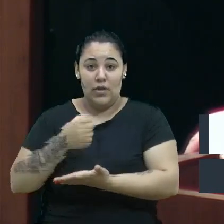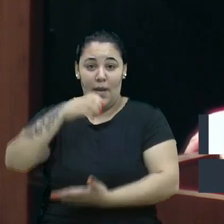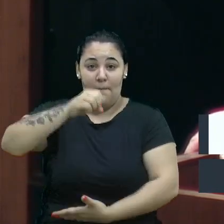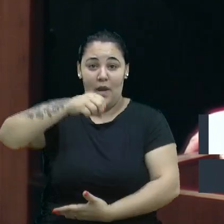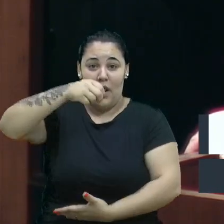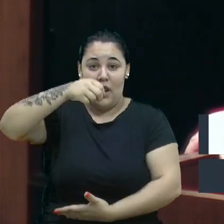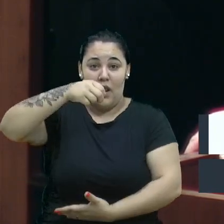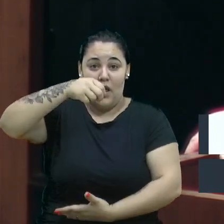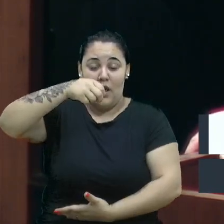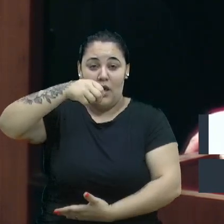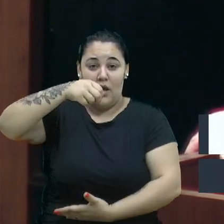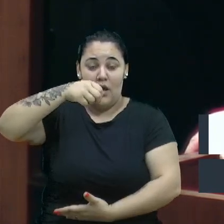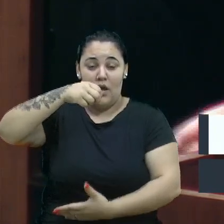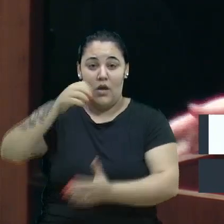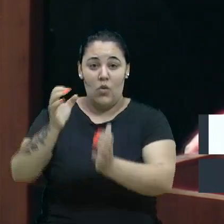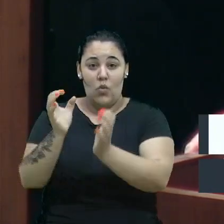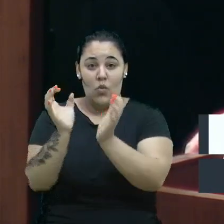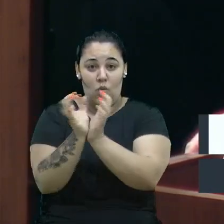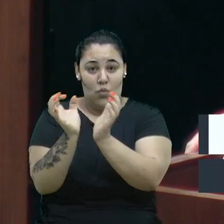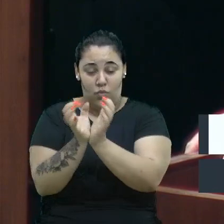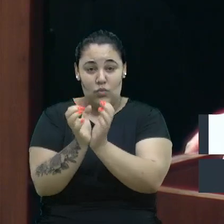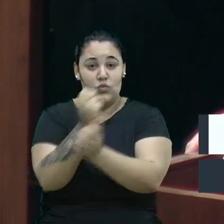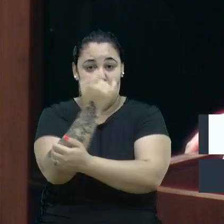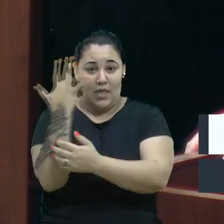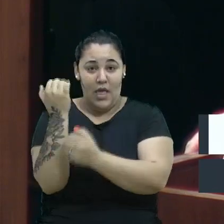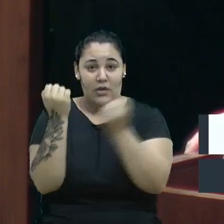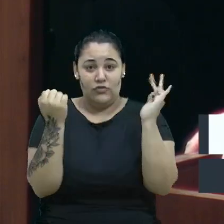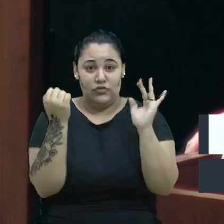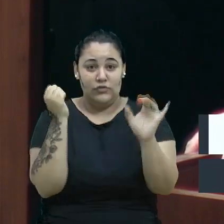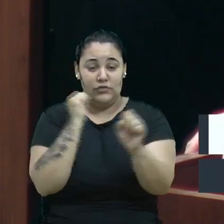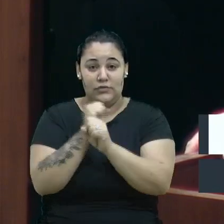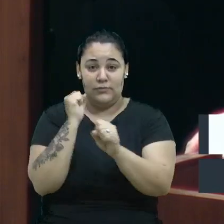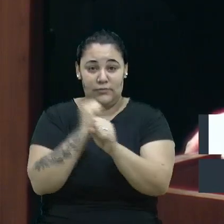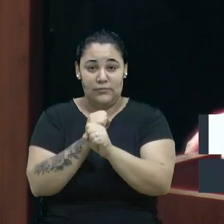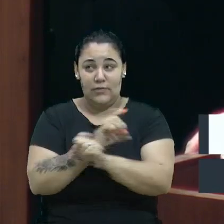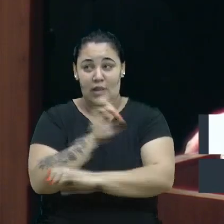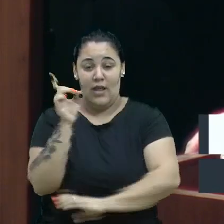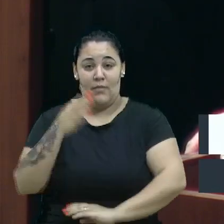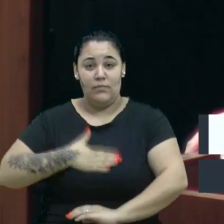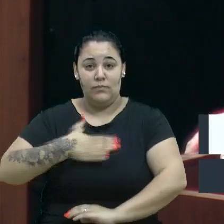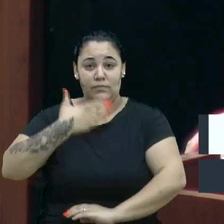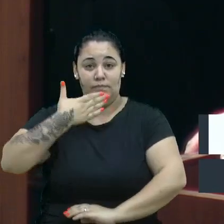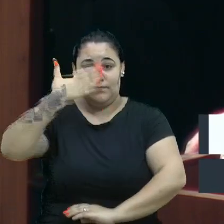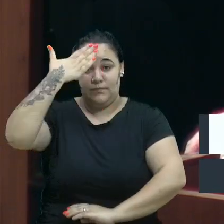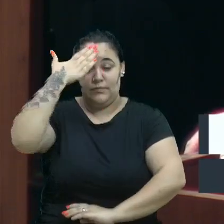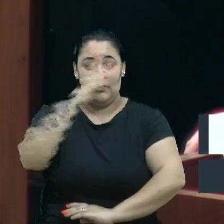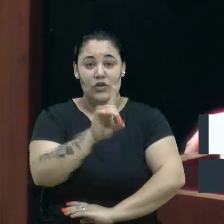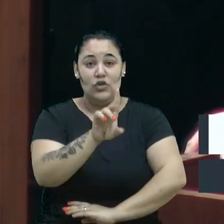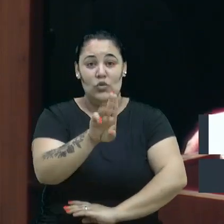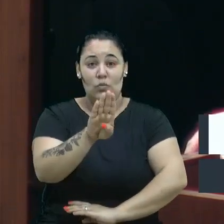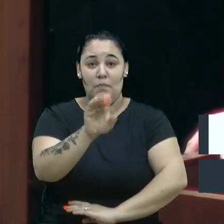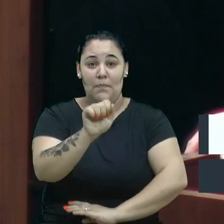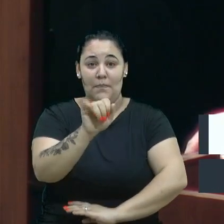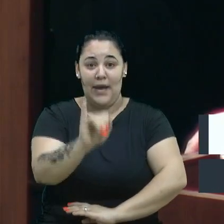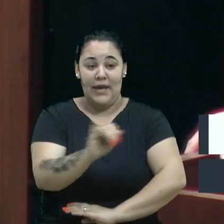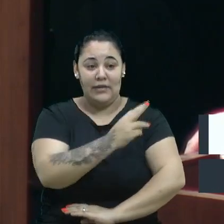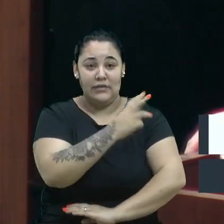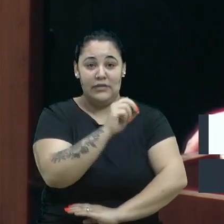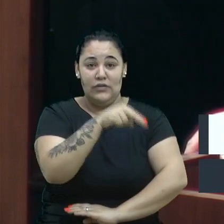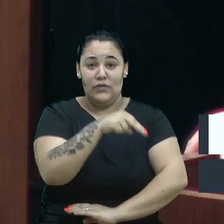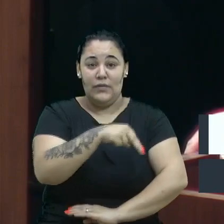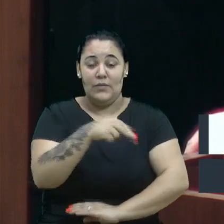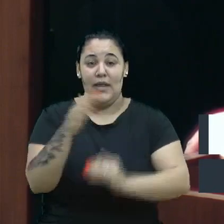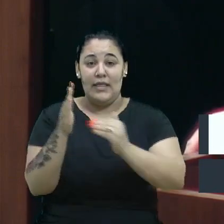Cúpula Ambiental, que este ano, então, ocorre lá em Dubai. A partir de 30 de novembro até 12 de